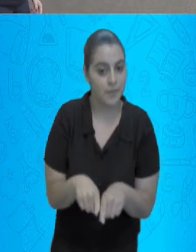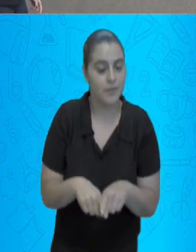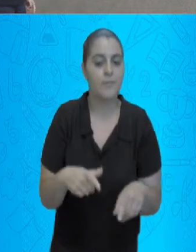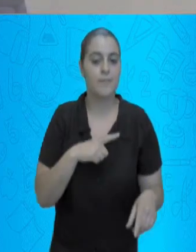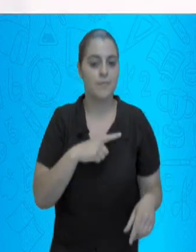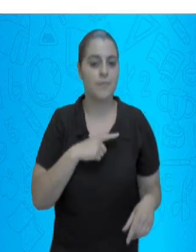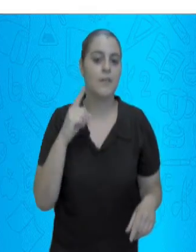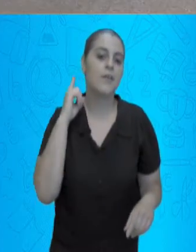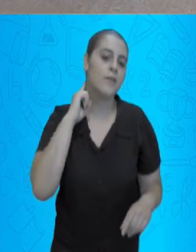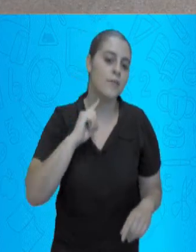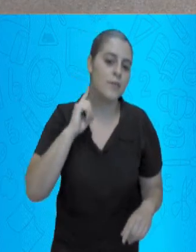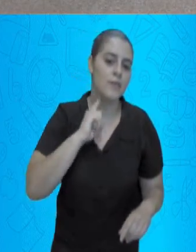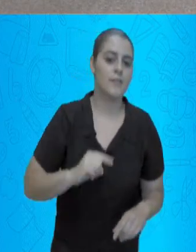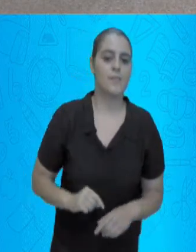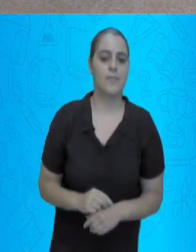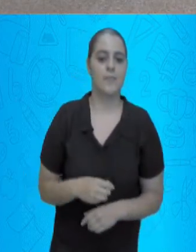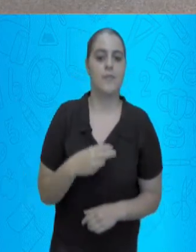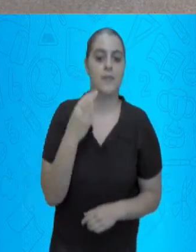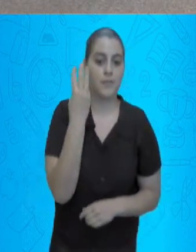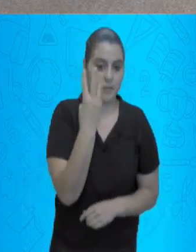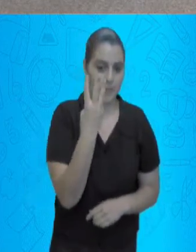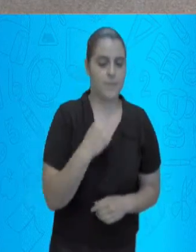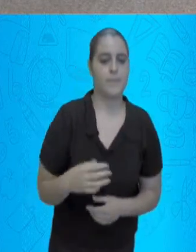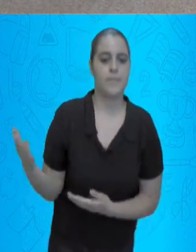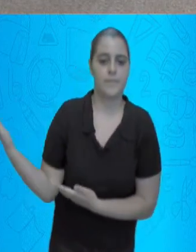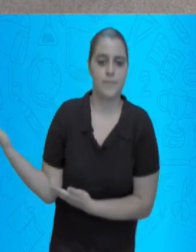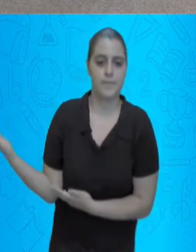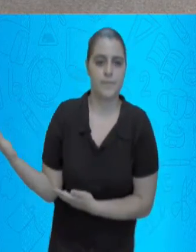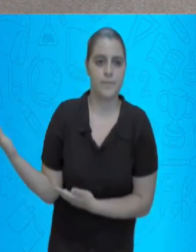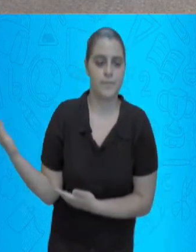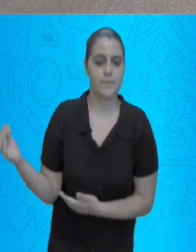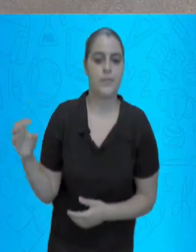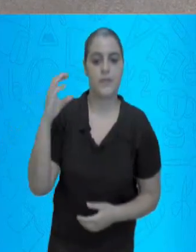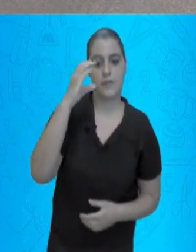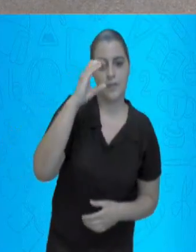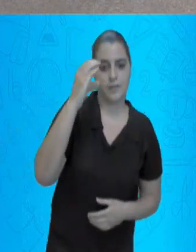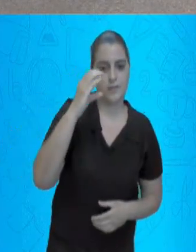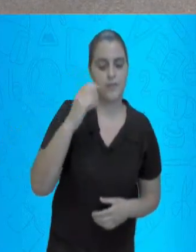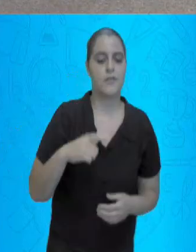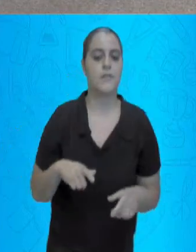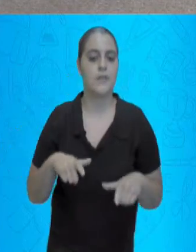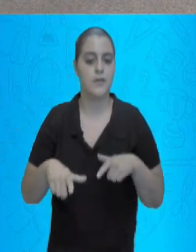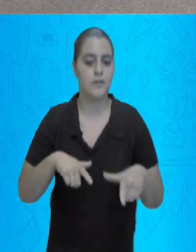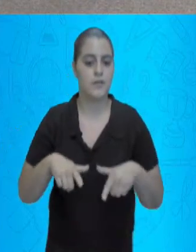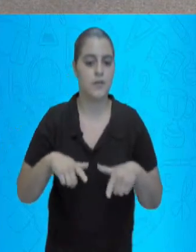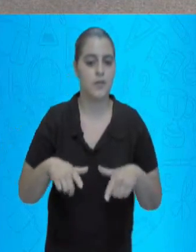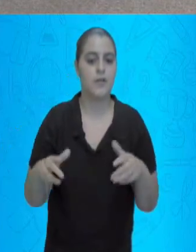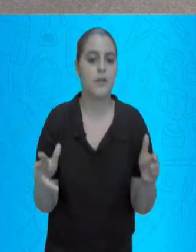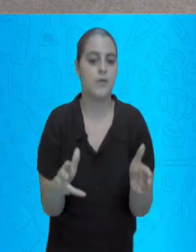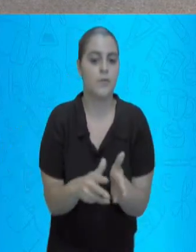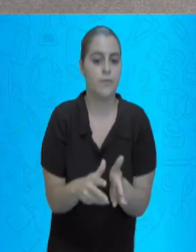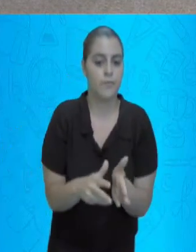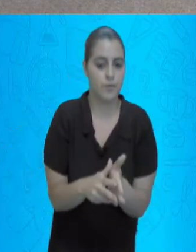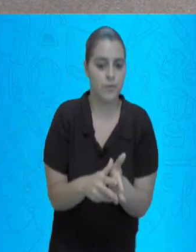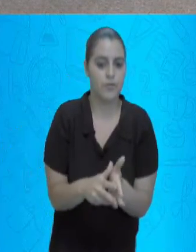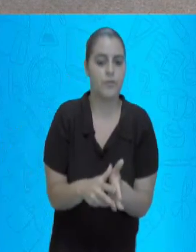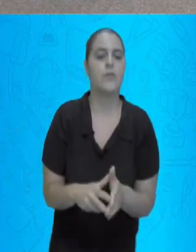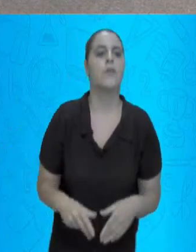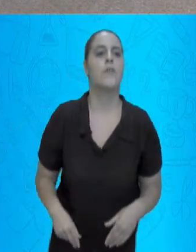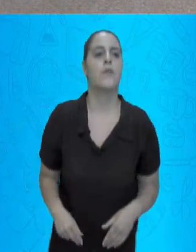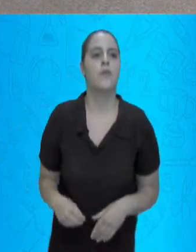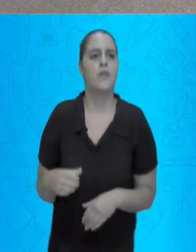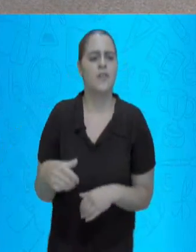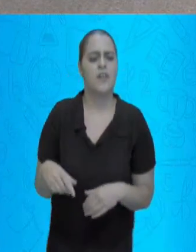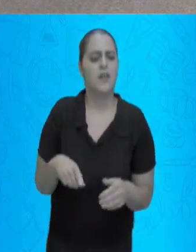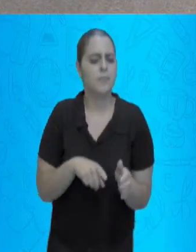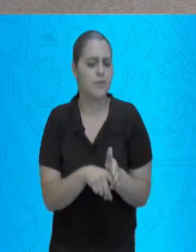presença de 3. Bom, a ciência que trabalha com os fósseis, que se ocupa em estudar,